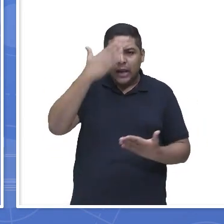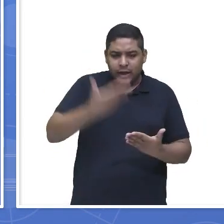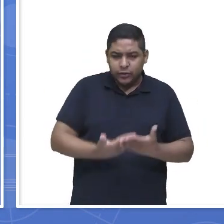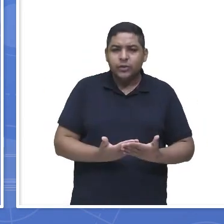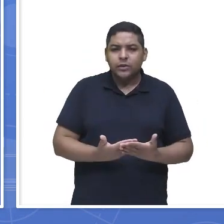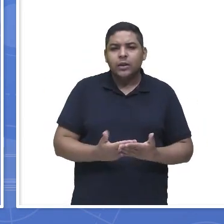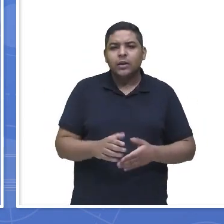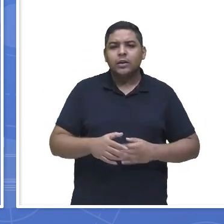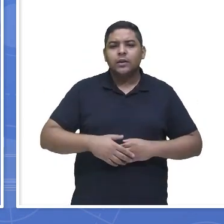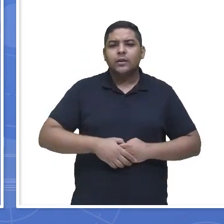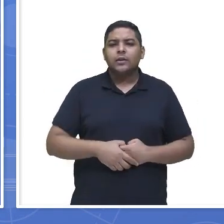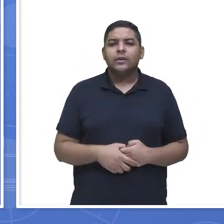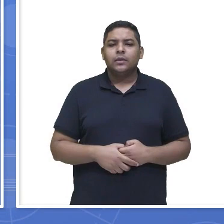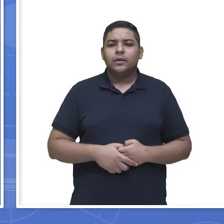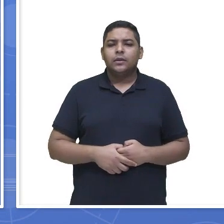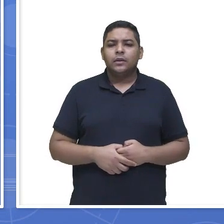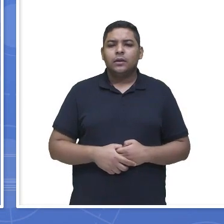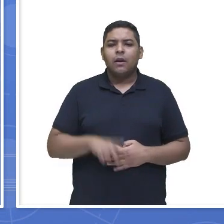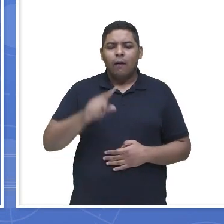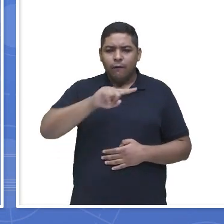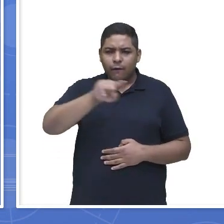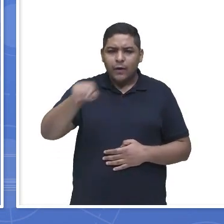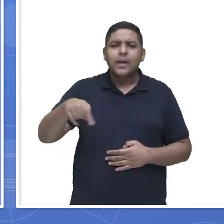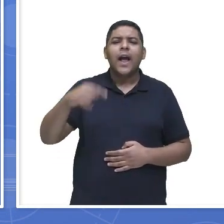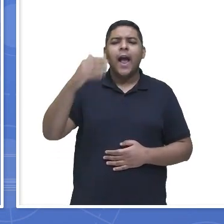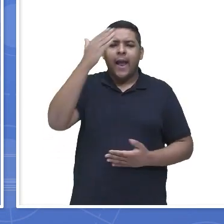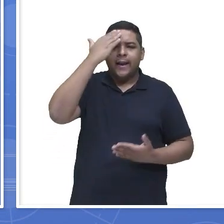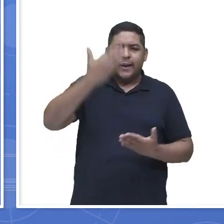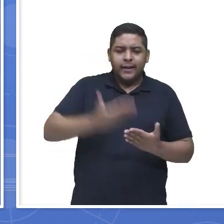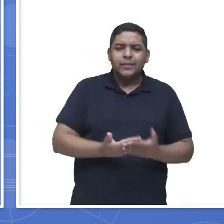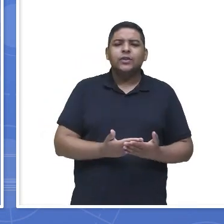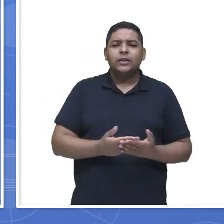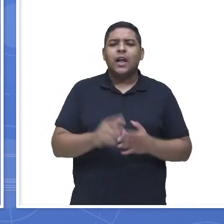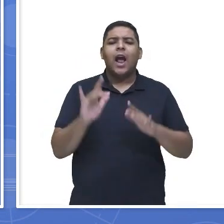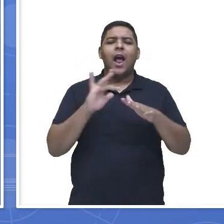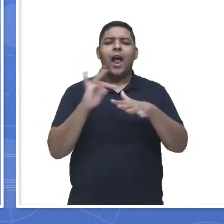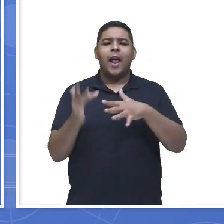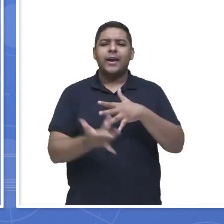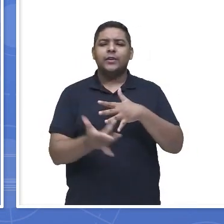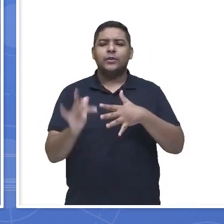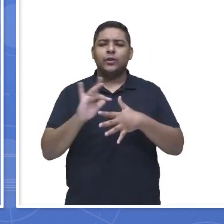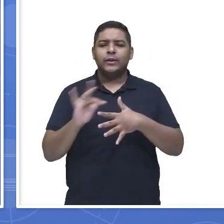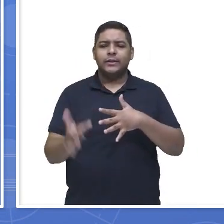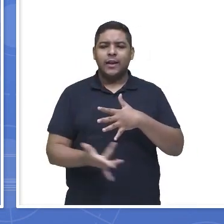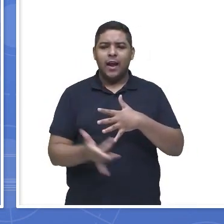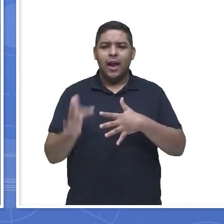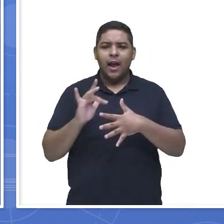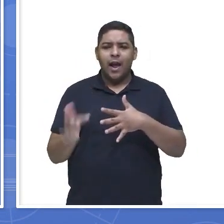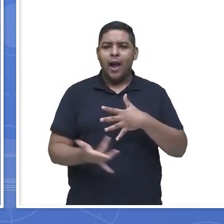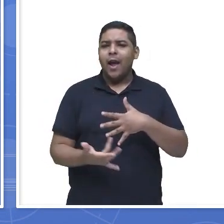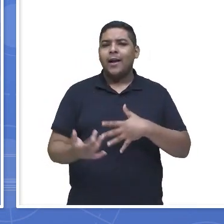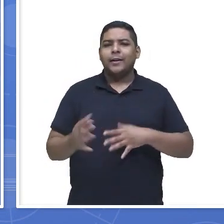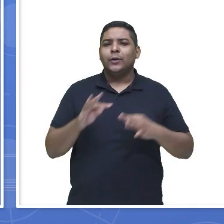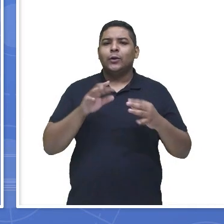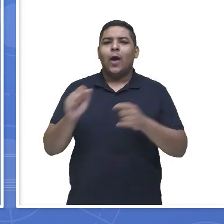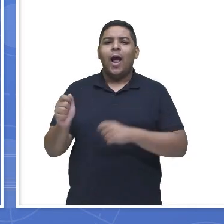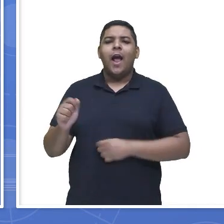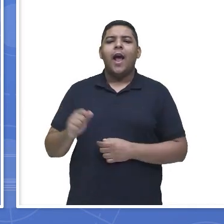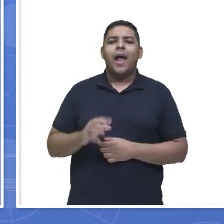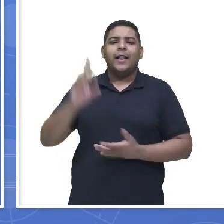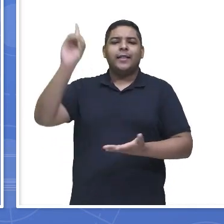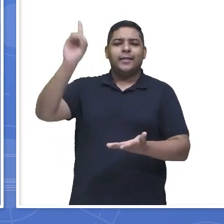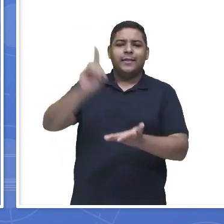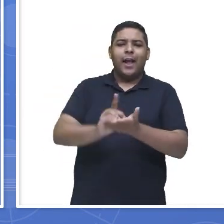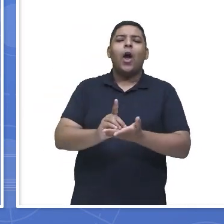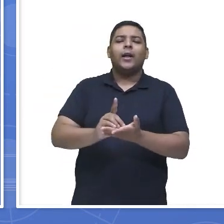lê nos jornais? Você acredita no que lê nas redes sociais? Porque hoje todo mundo é filósofo e teólogo nas redes sociais, é ou